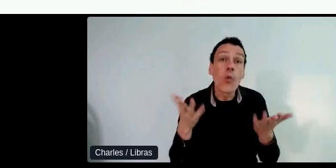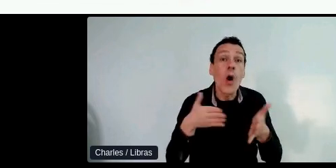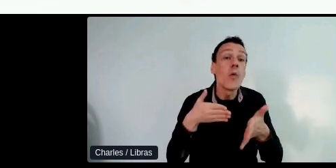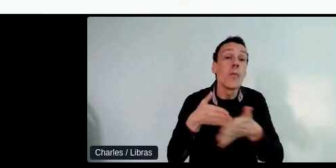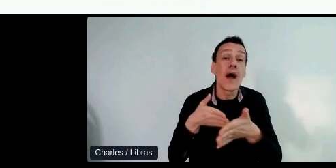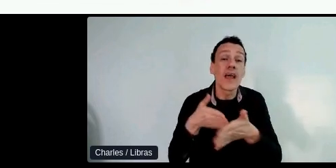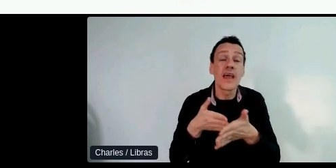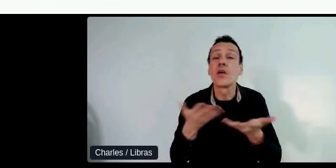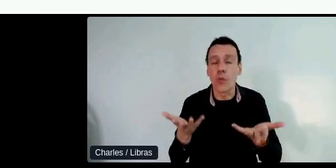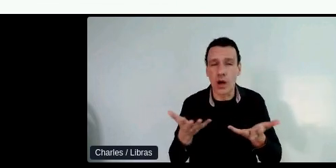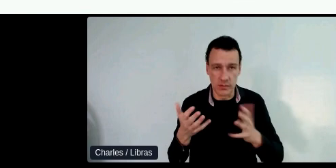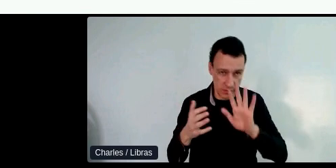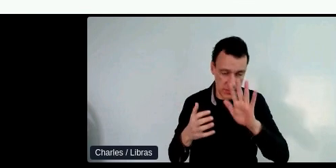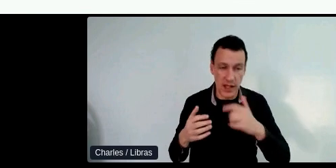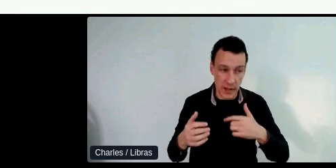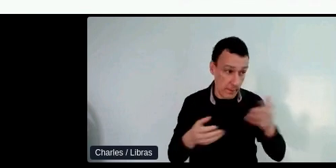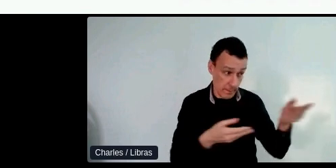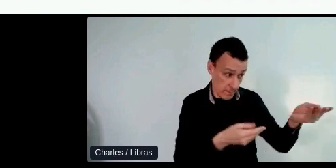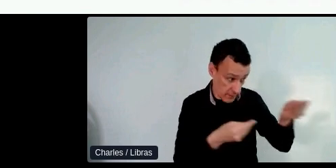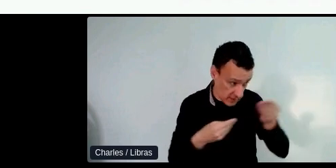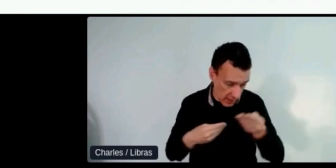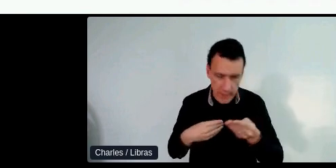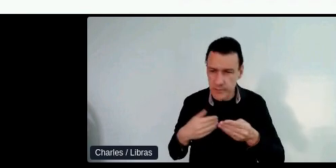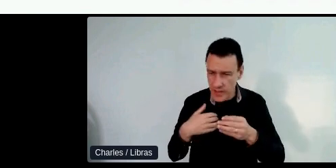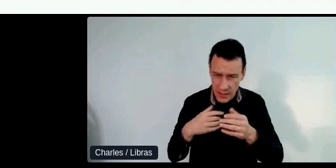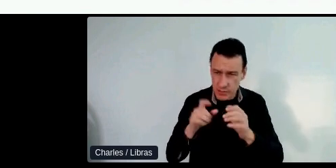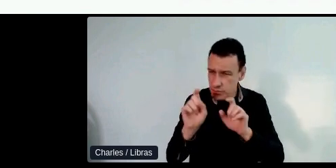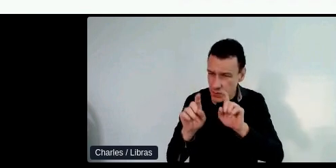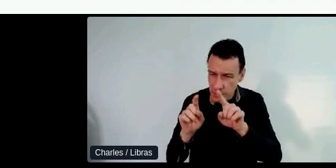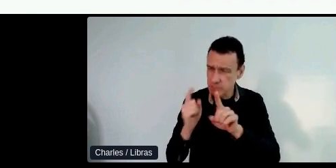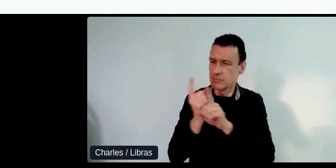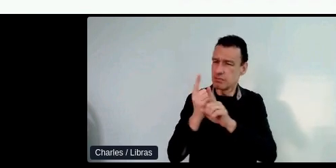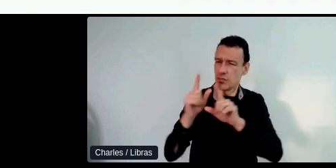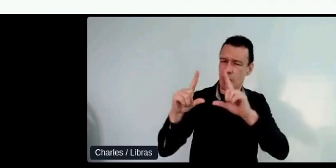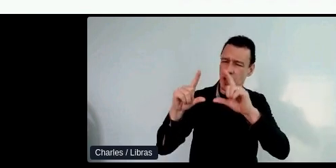eu encontrei aqui uma imagem que não está sendo descrito,